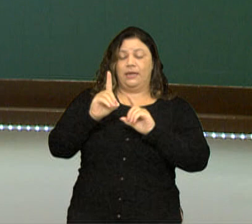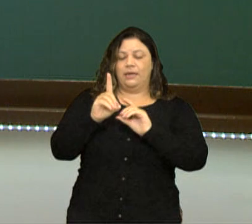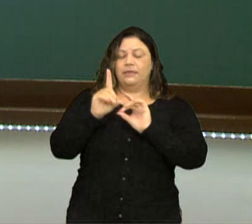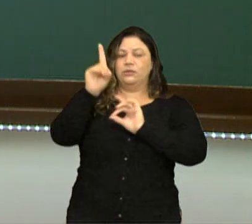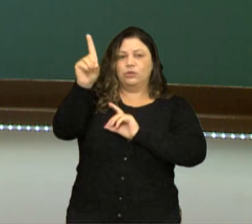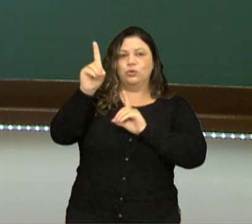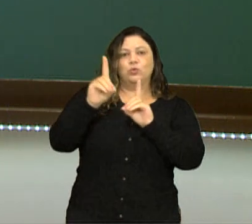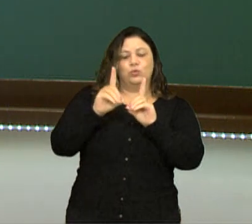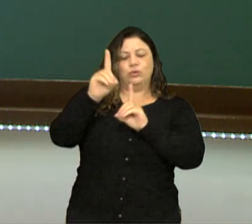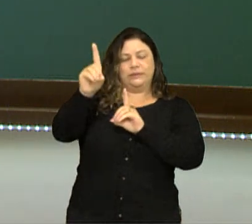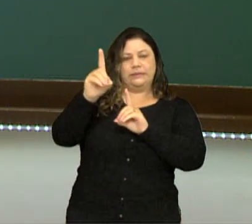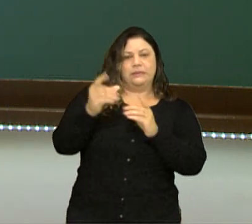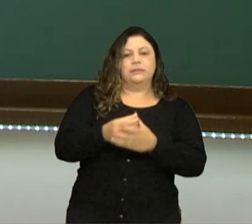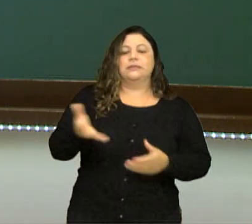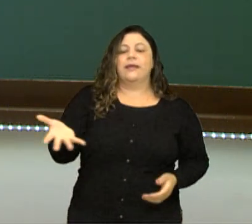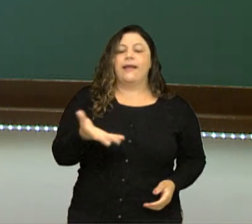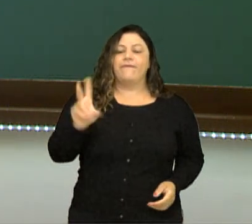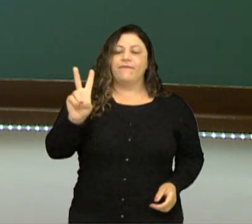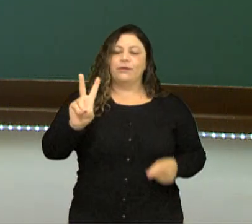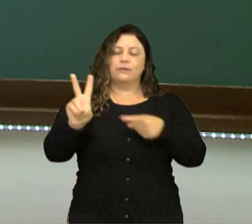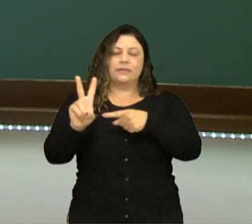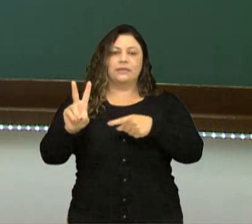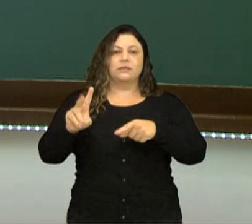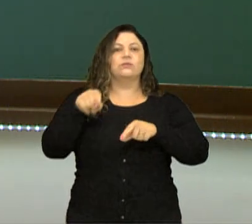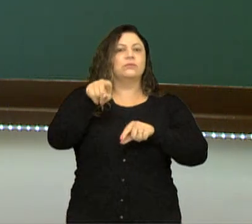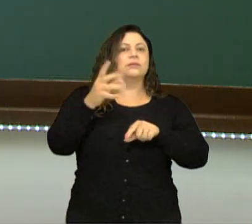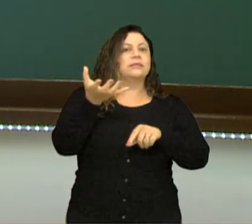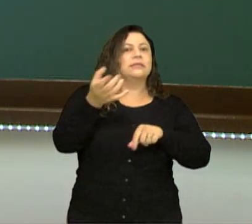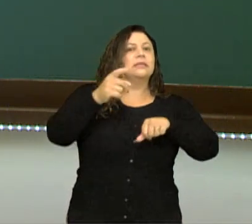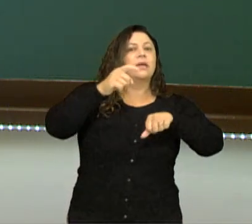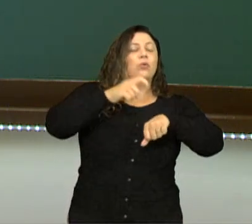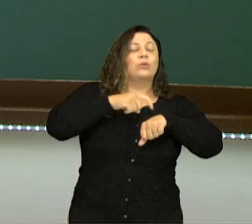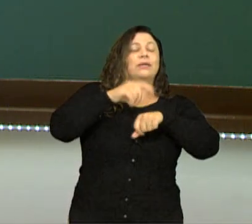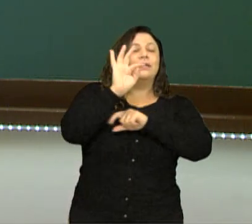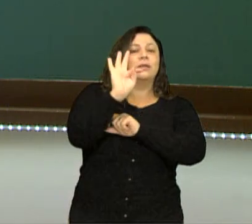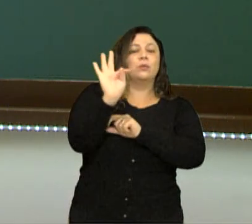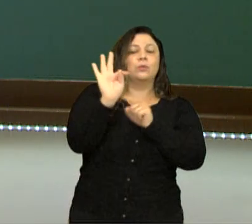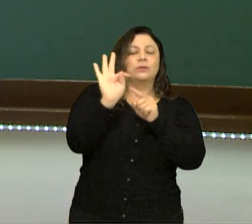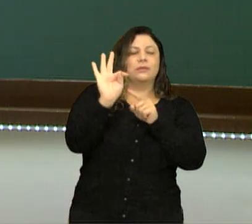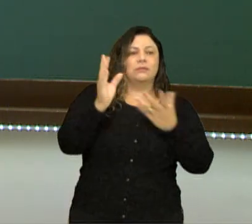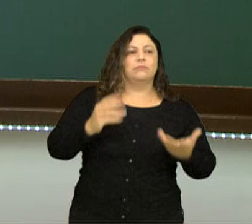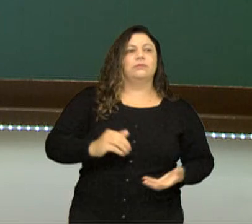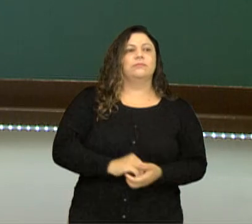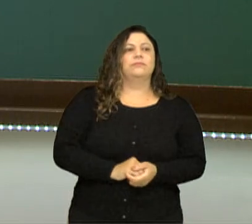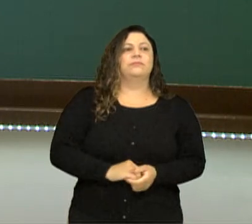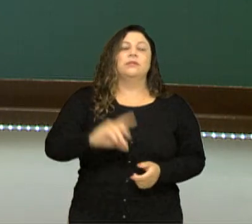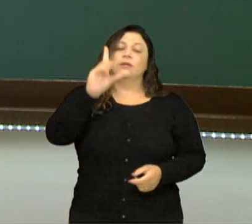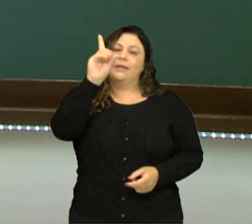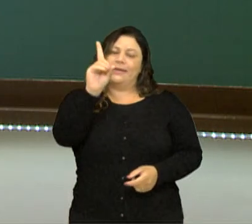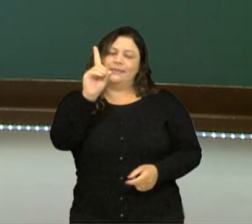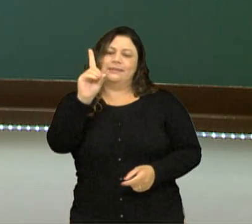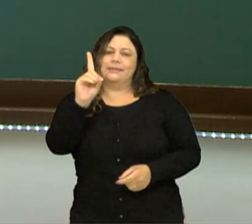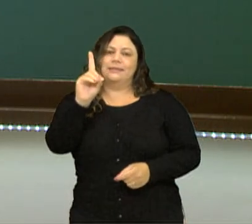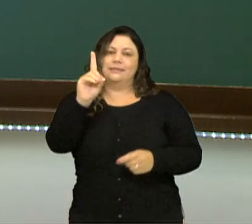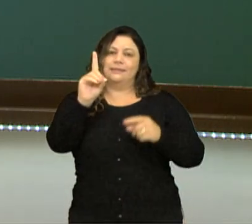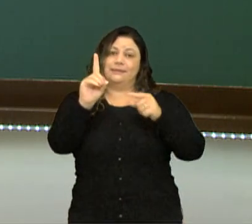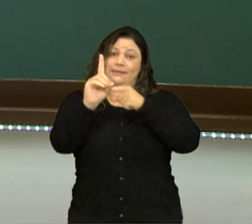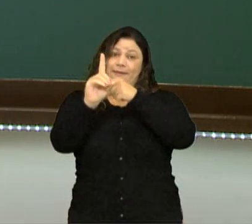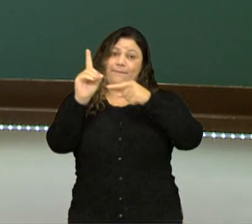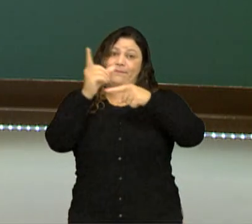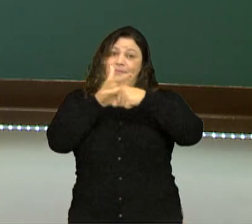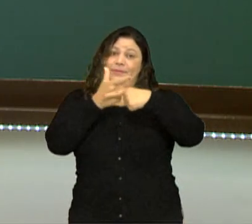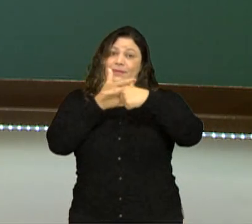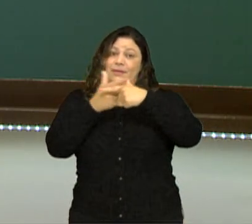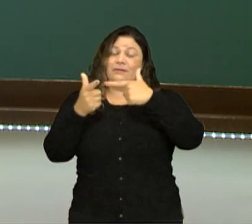tem a velocidade e você quer o tempo. A velocidade, como é a velocidade constante, é a distância pelo tempo. Vale destacar que se